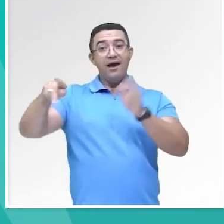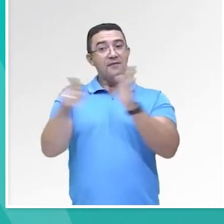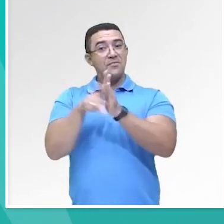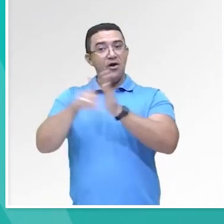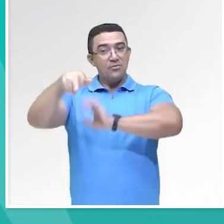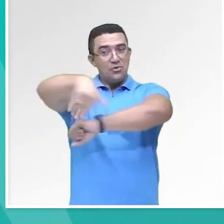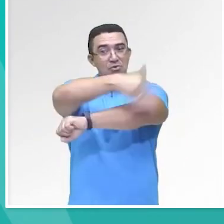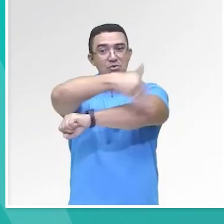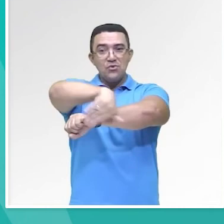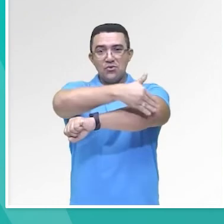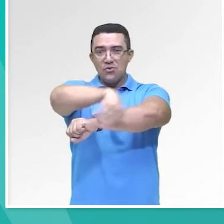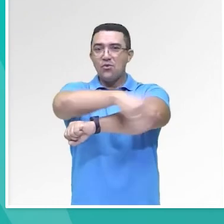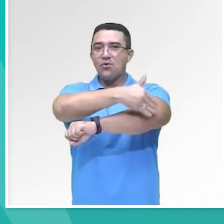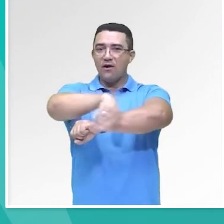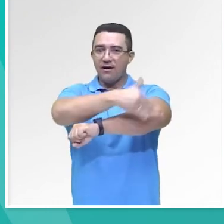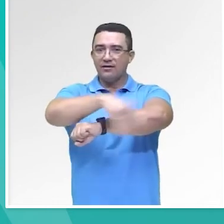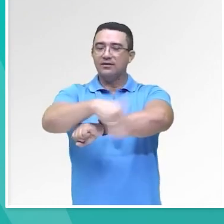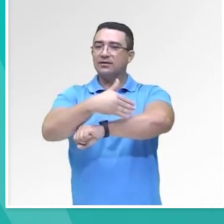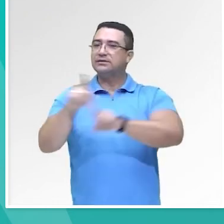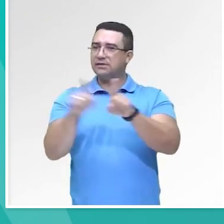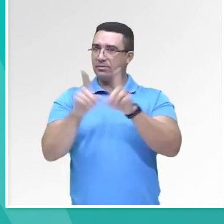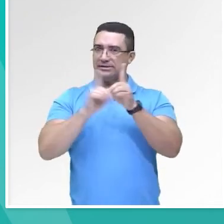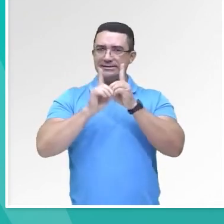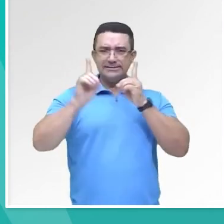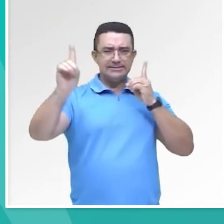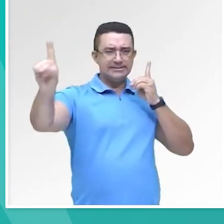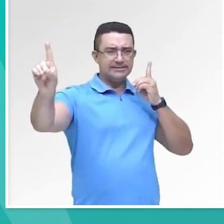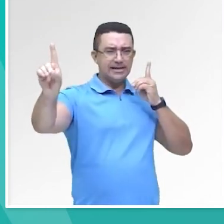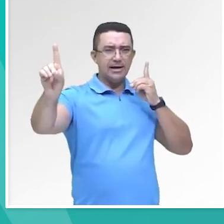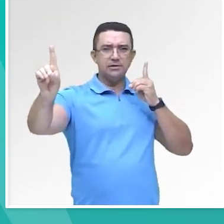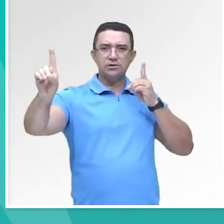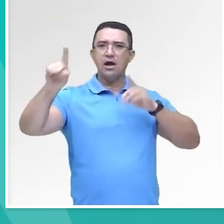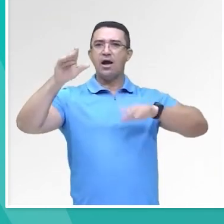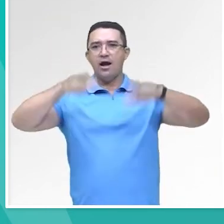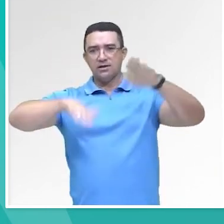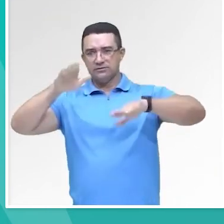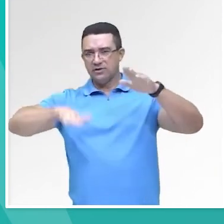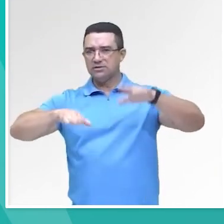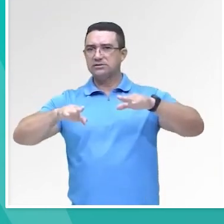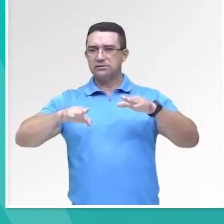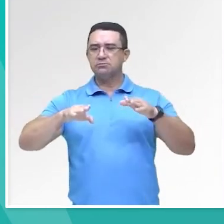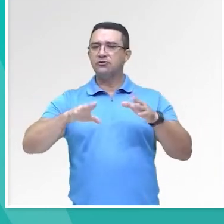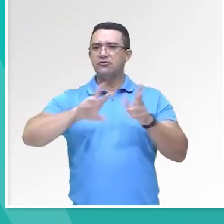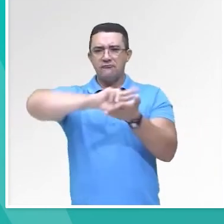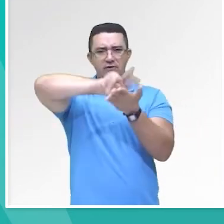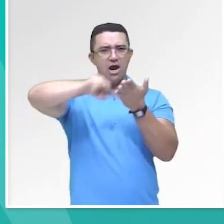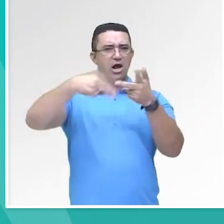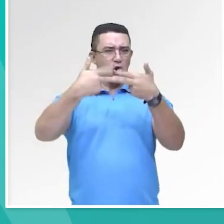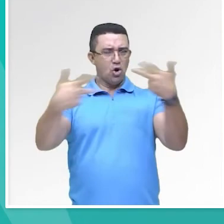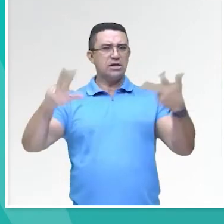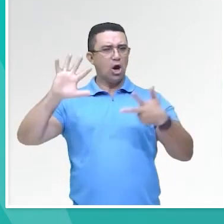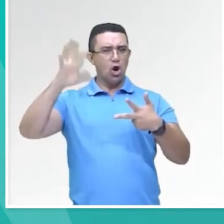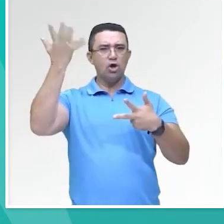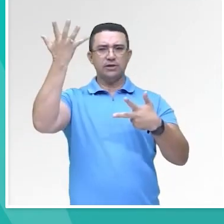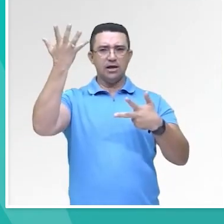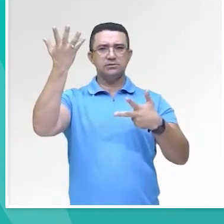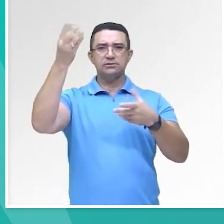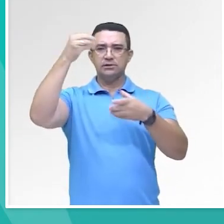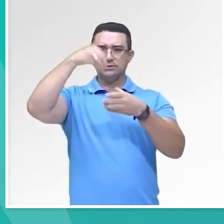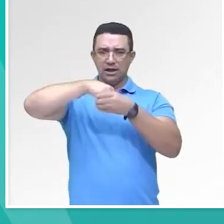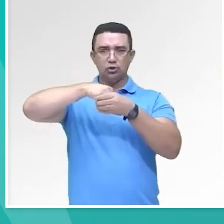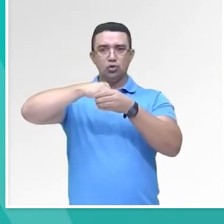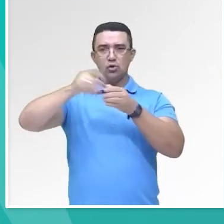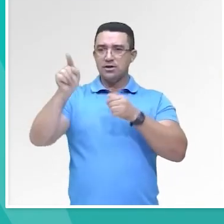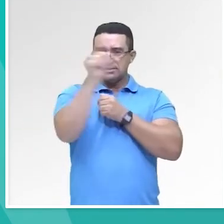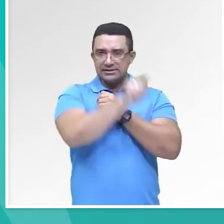meio fundo, corrida de longa distância, barreira, obstáculo, todas elas ocorrem ali dentro do estádio,